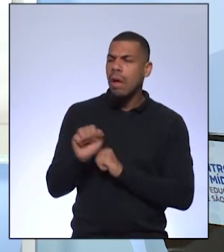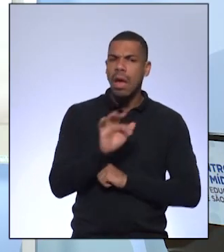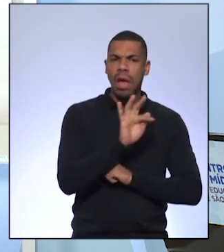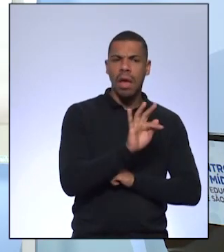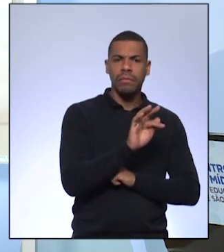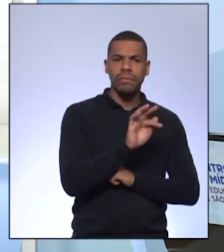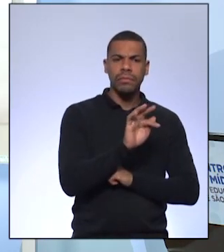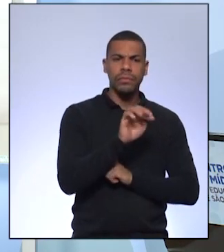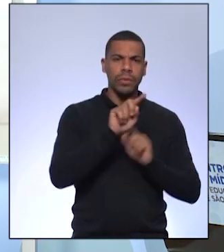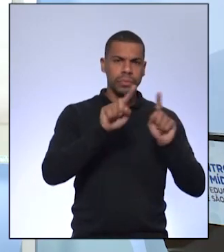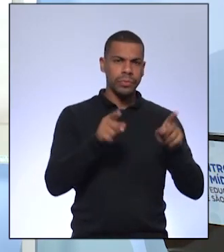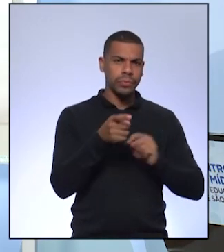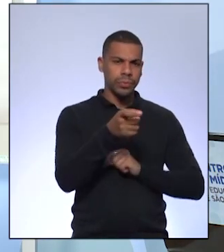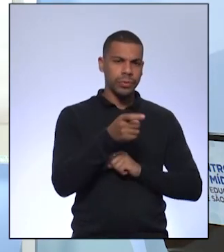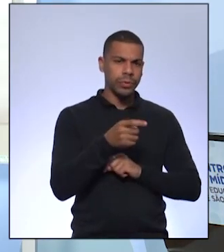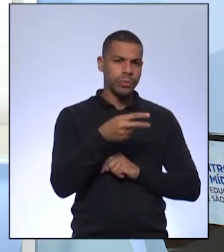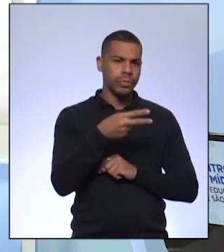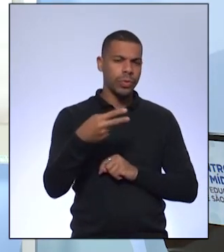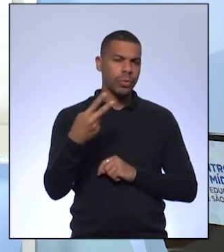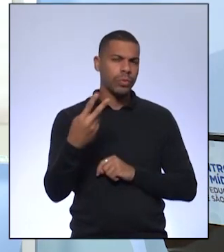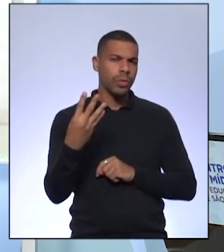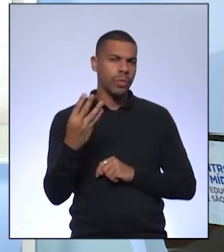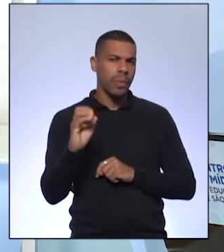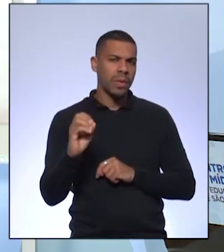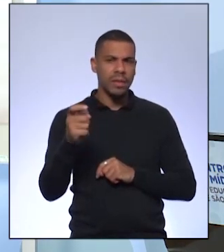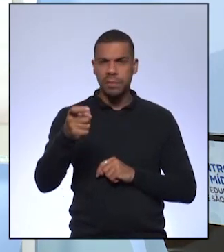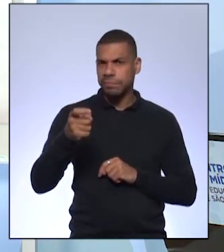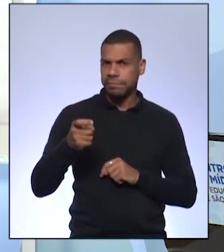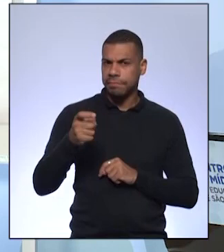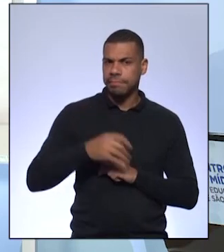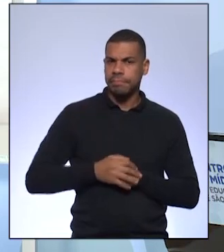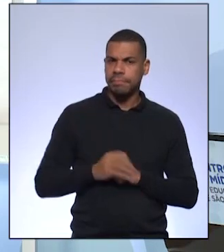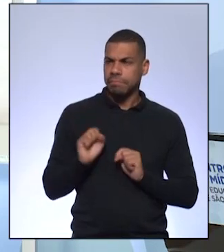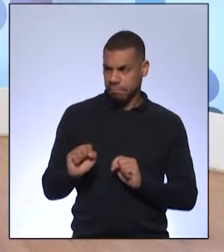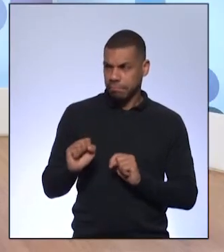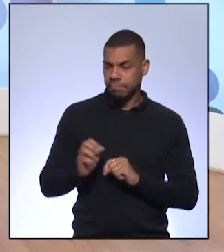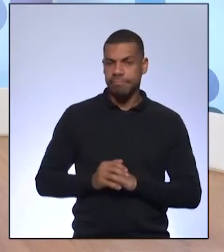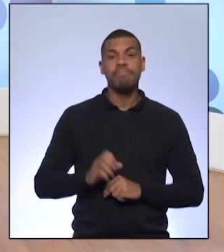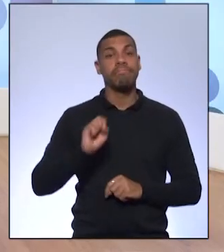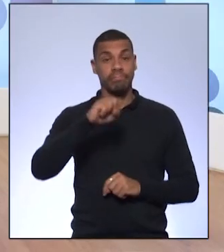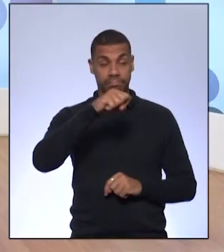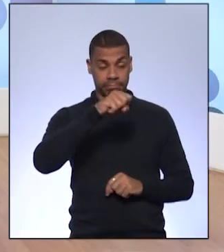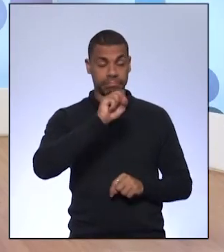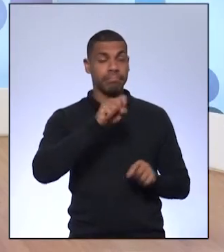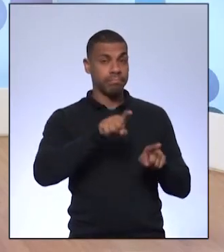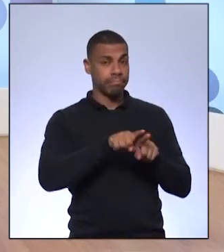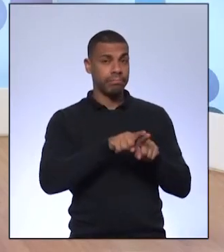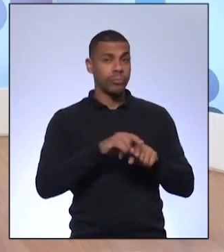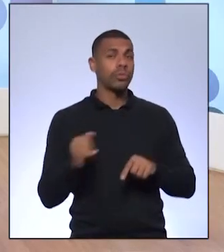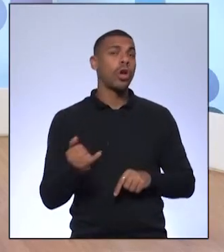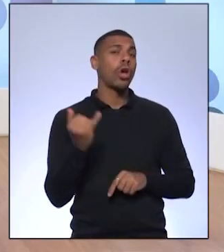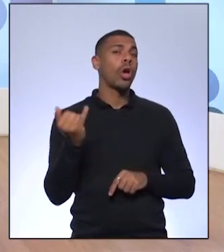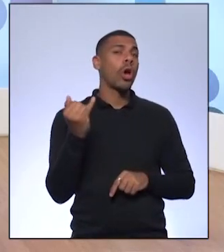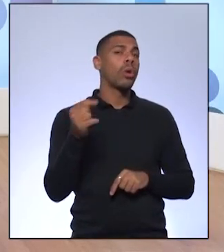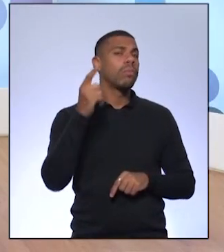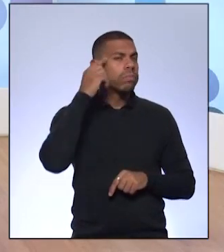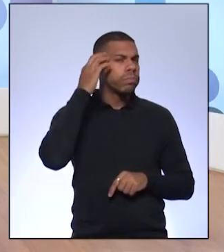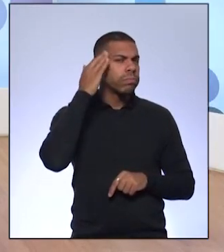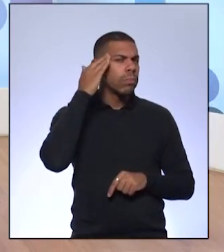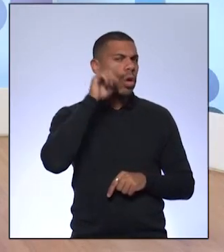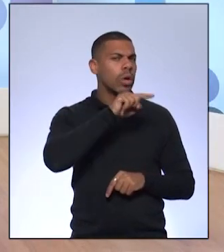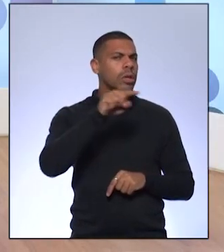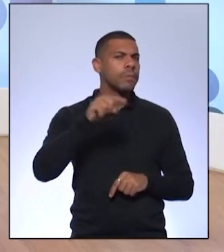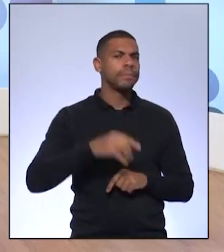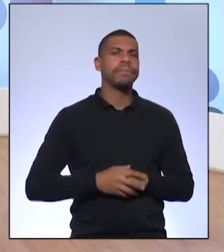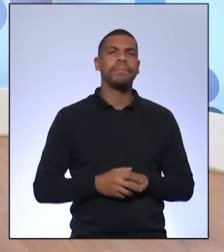a 240x, como alguns outros dos nossos alunos colocaram? Sim, pode, né? E é muito importante a gente já tocar nesse